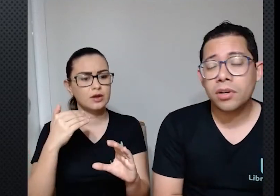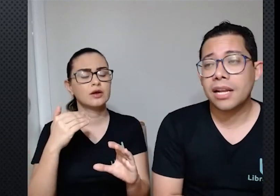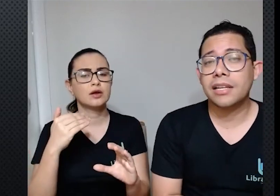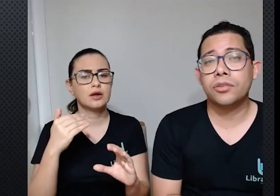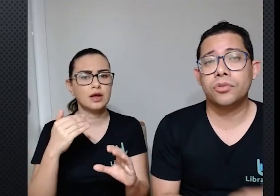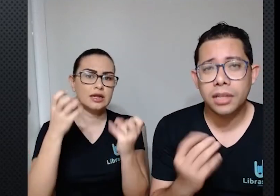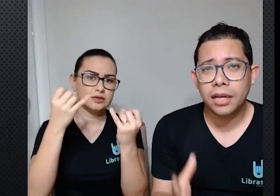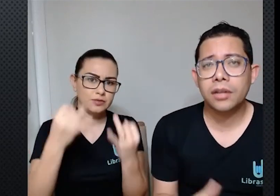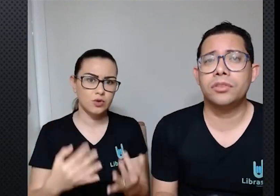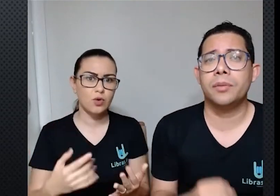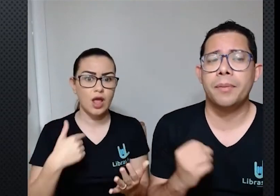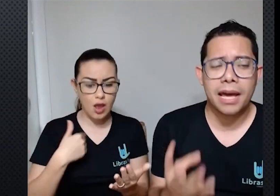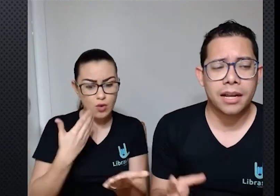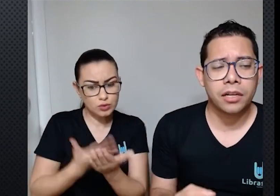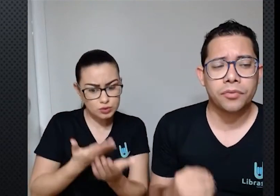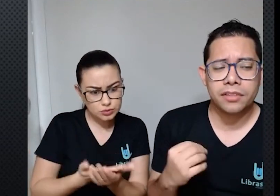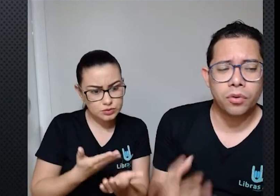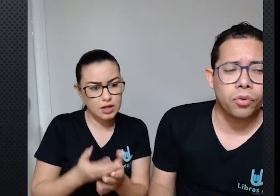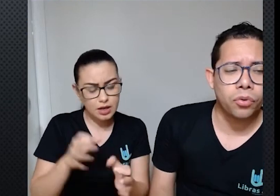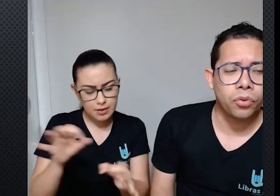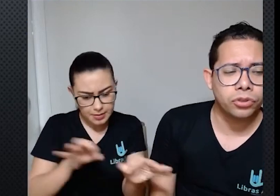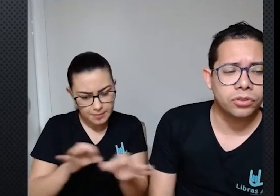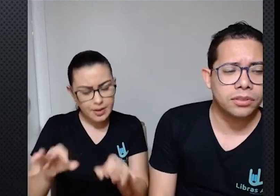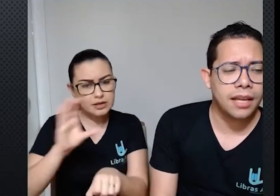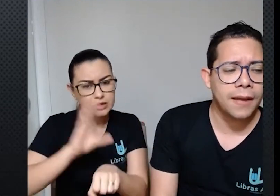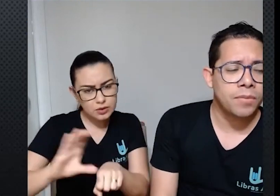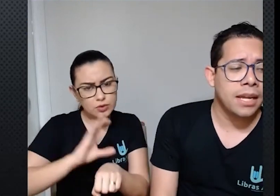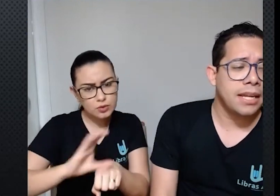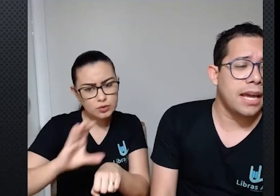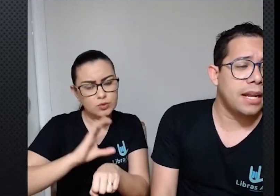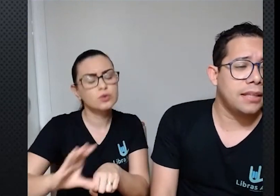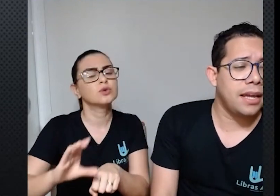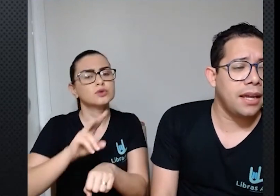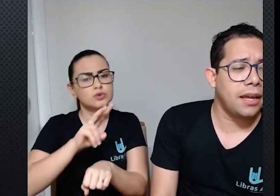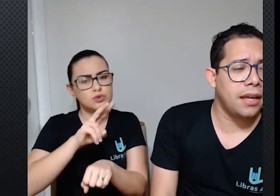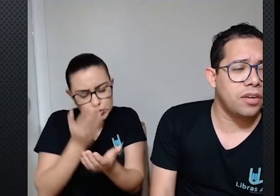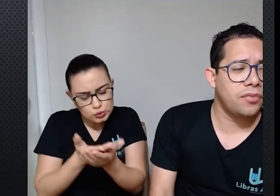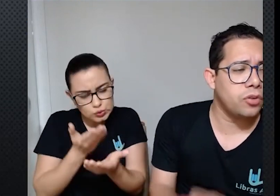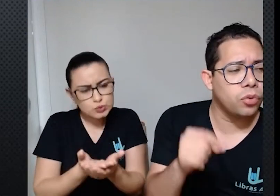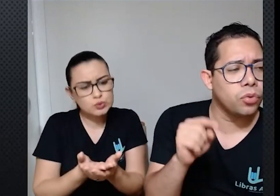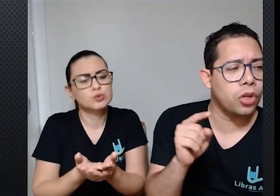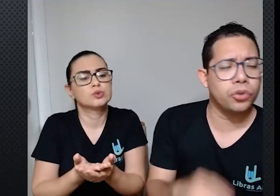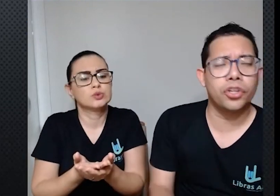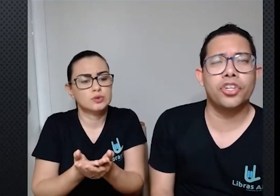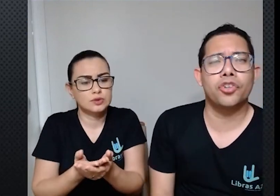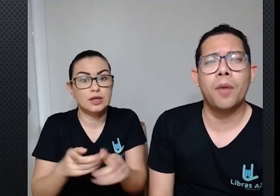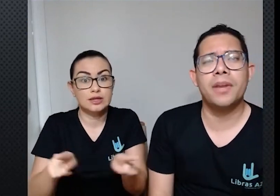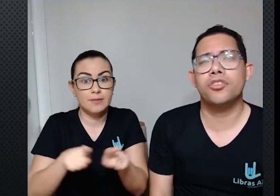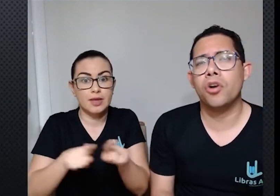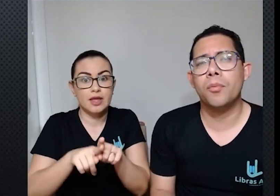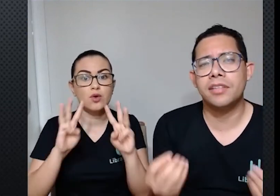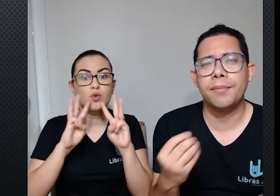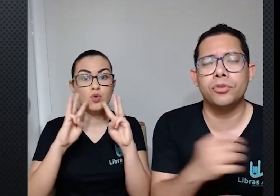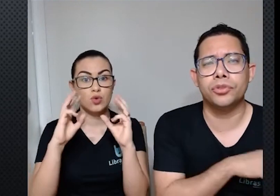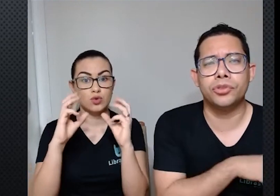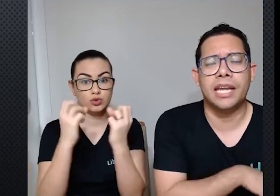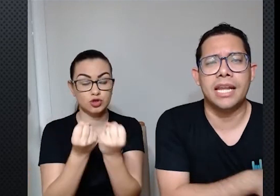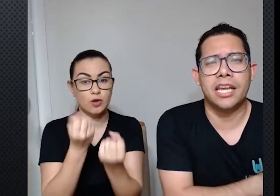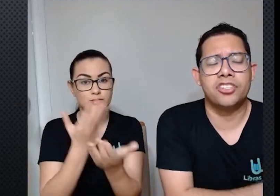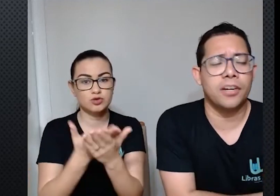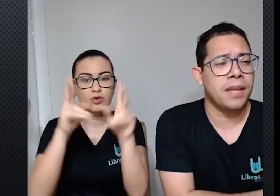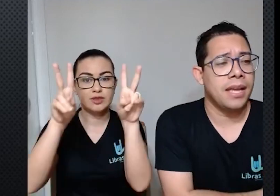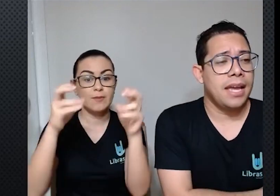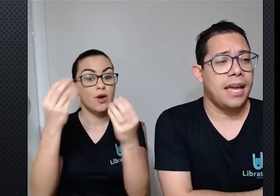ela falou que ela está estudando, se preparando, fazendo cursos, né? E ela até tinha feito o nosso workshop, né? De como receber um surdo